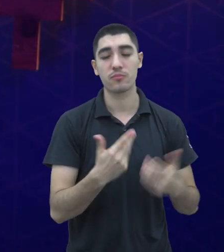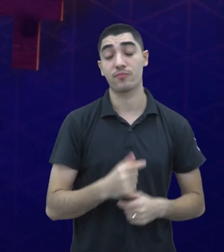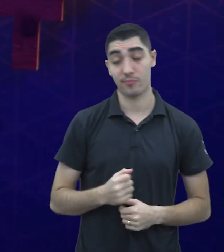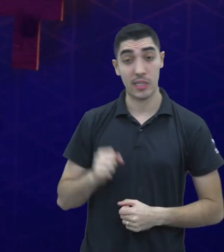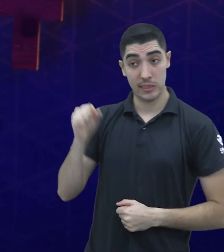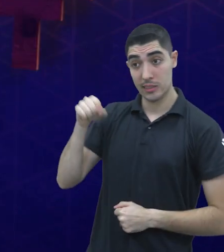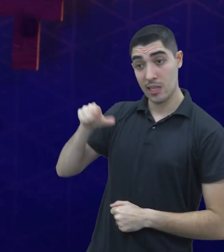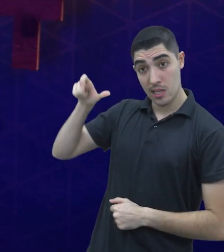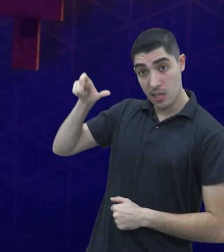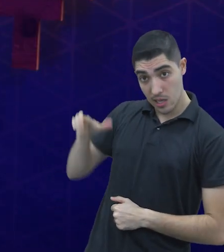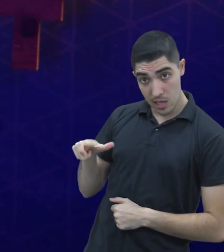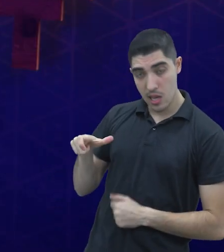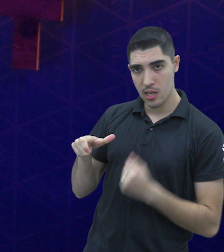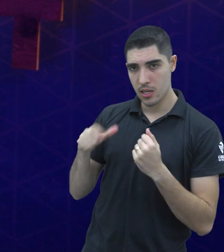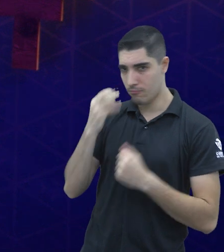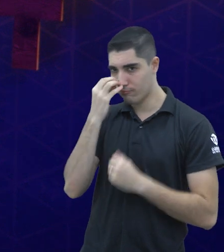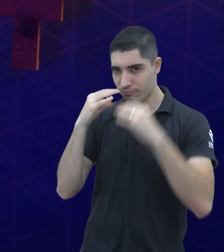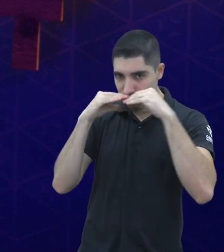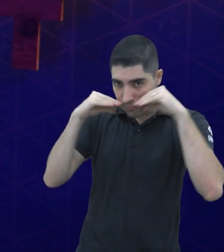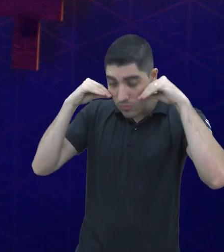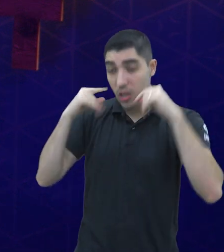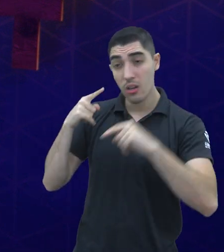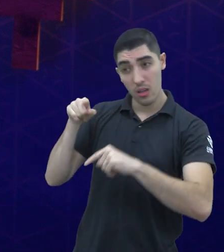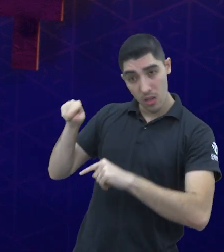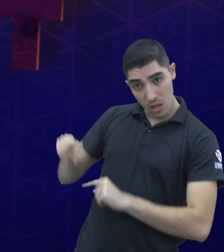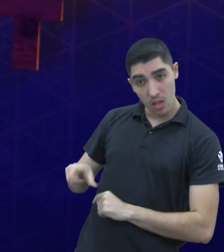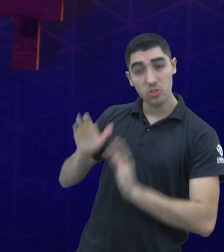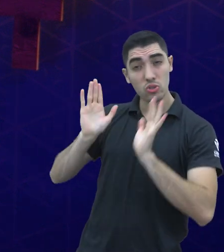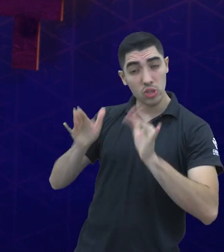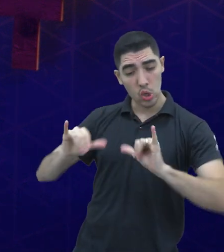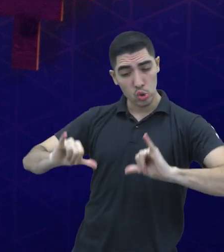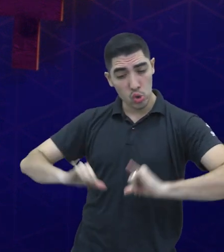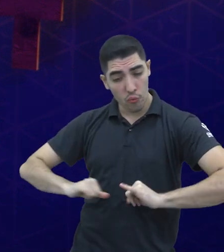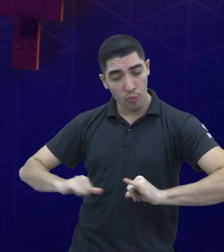é o resultado, sim, né, porque ele sofreu esses